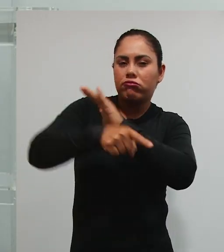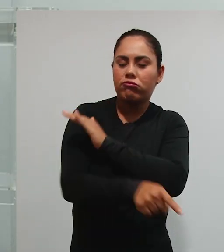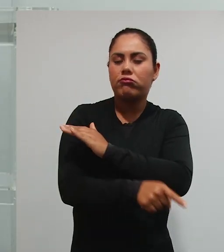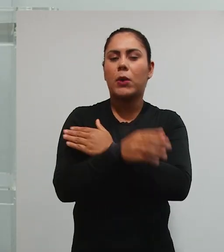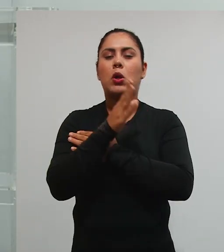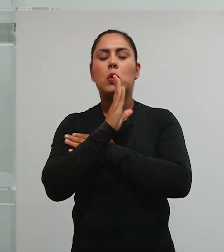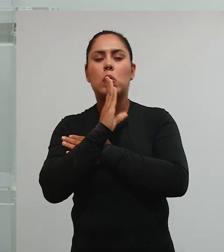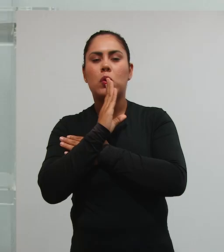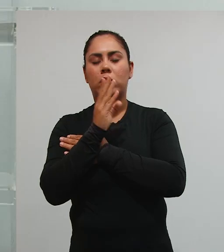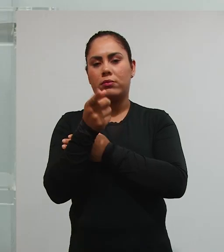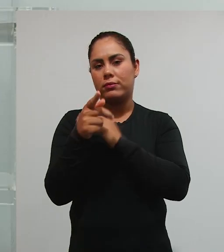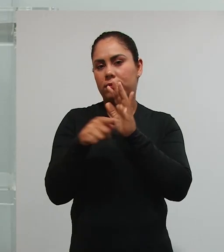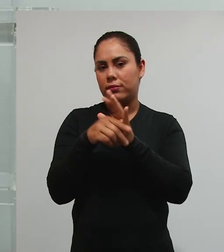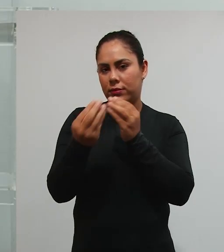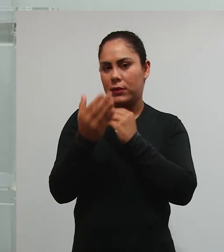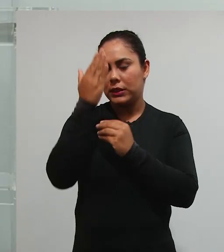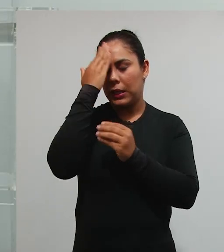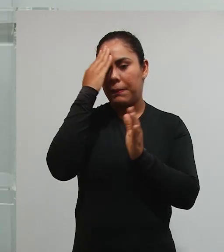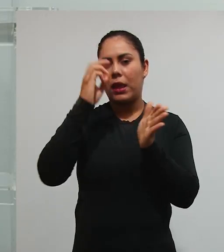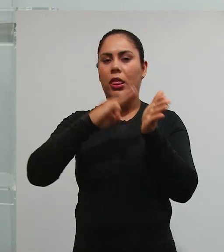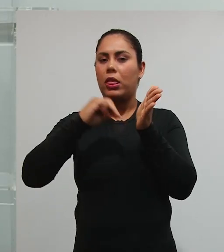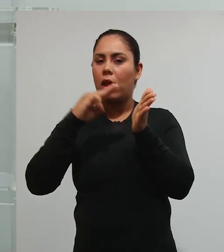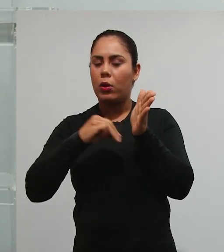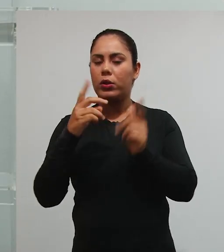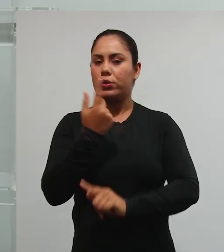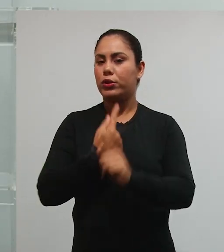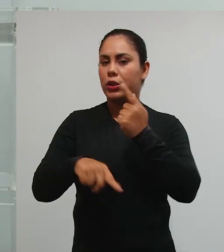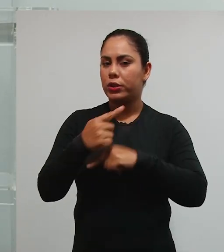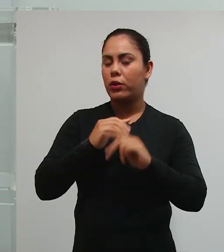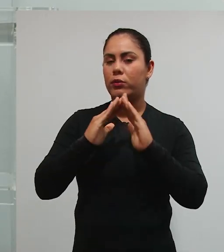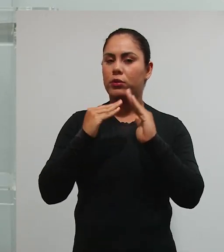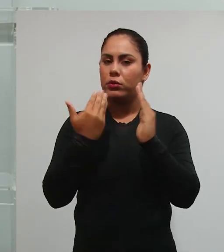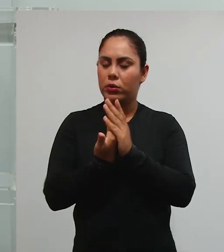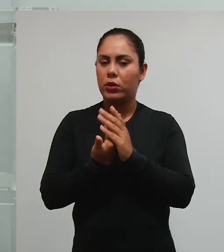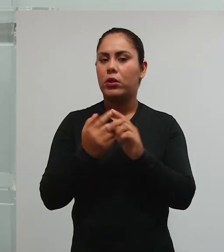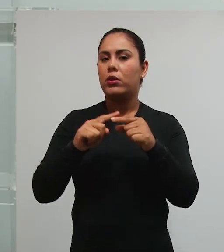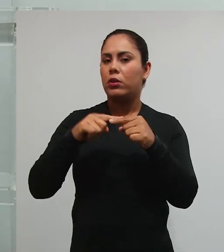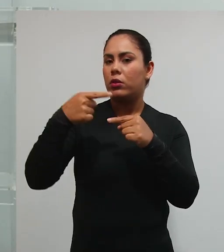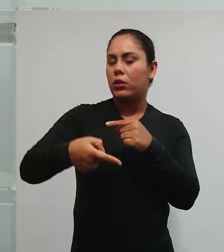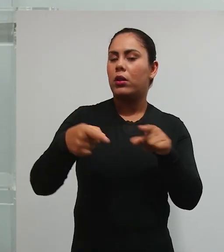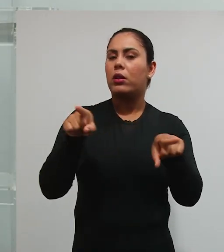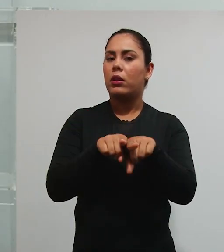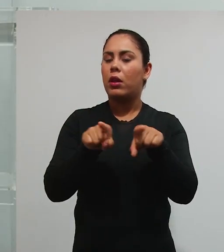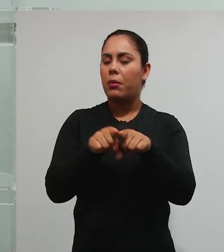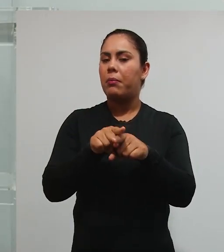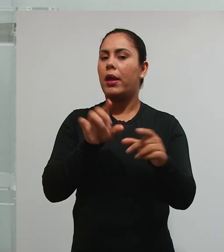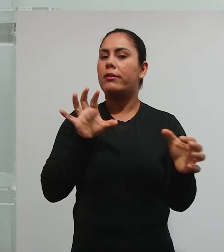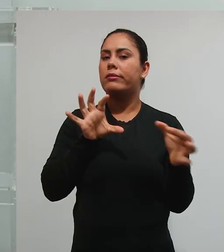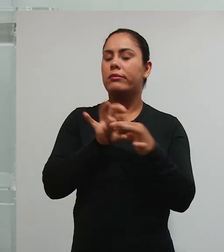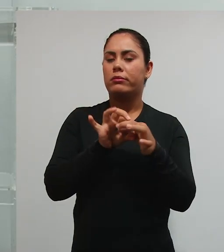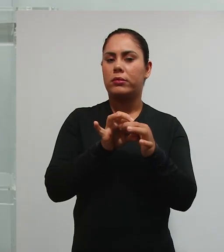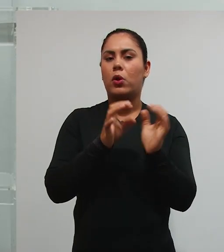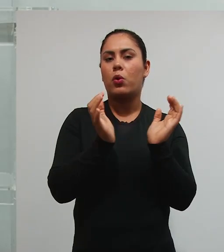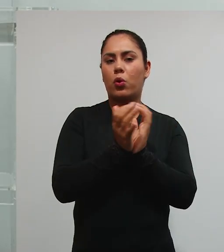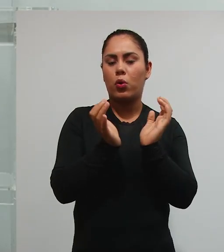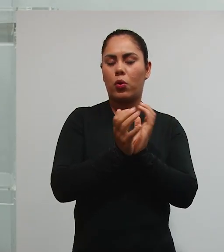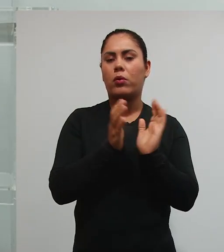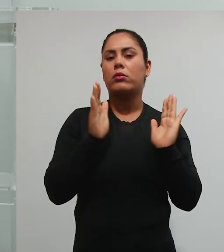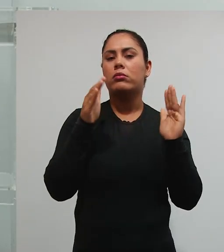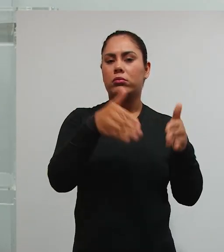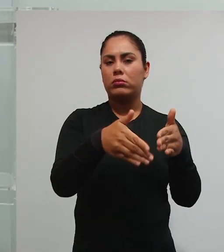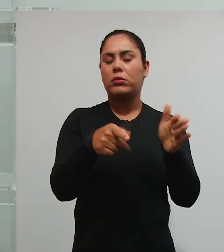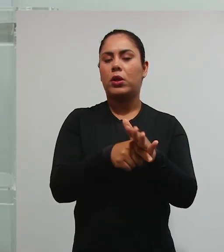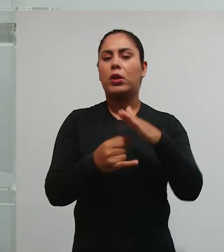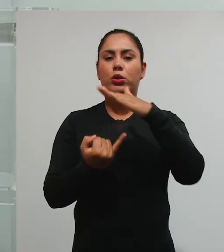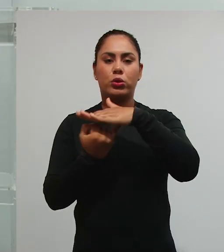aprofundem os conhecimentos meteorológicos sobre gestão educacional e possam, então, formar o grupo focal